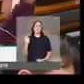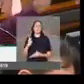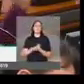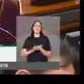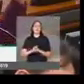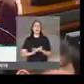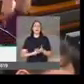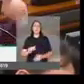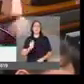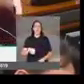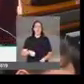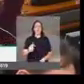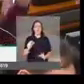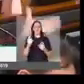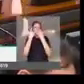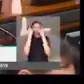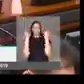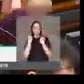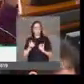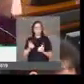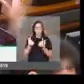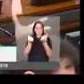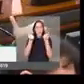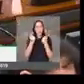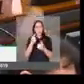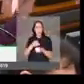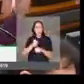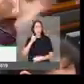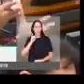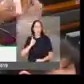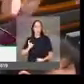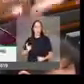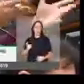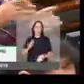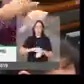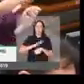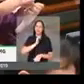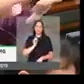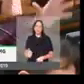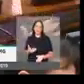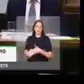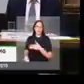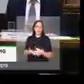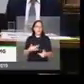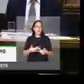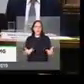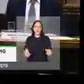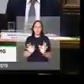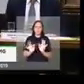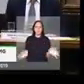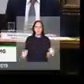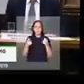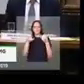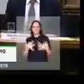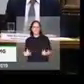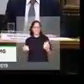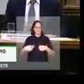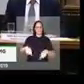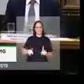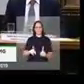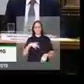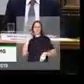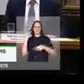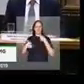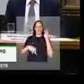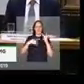a pena né é a ótica capitalista do lucro acima de tudo é simples a explicação não precisa de tanta